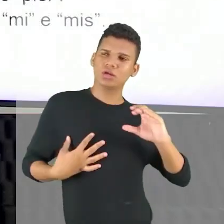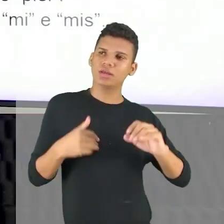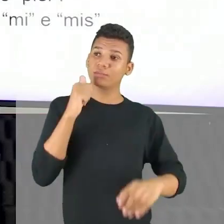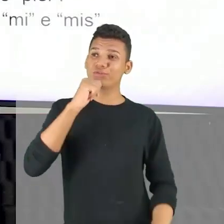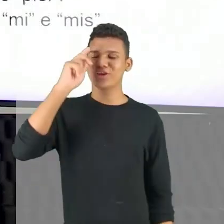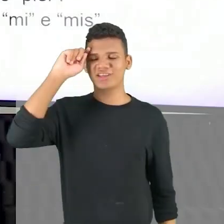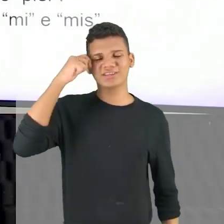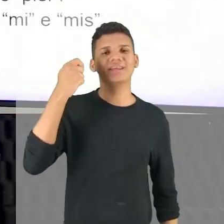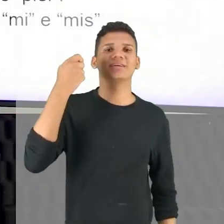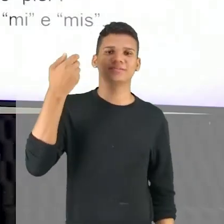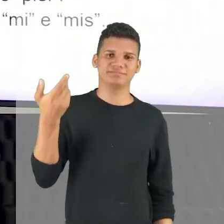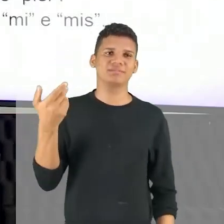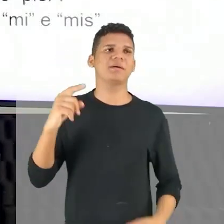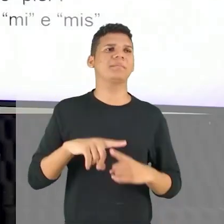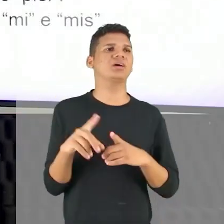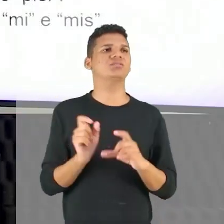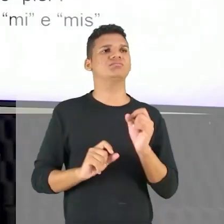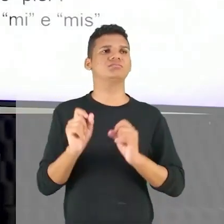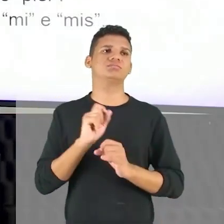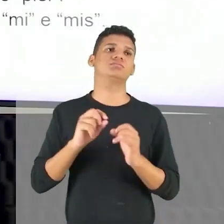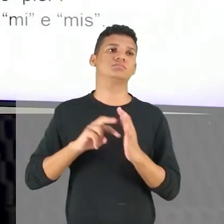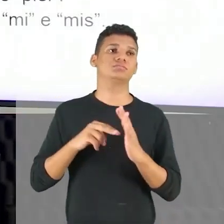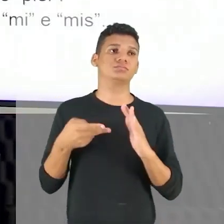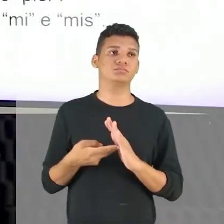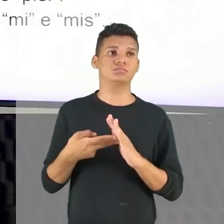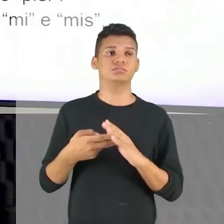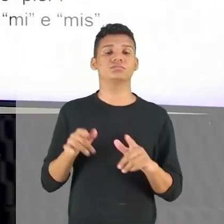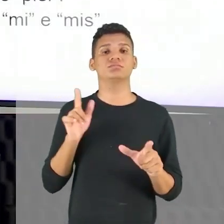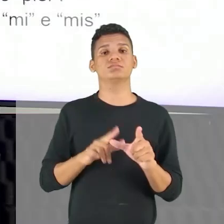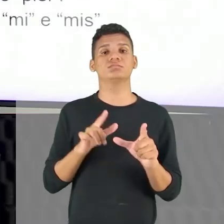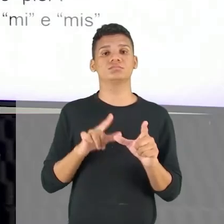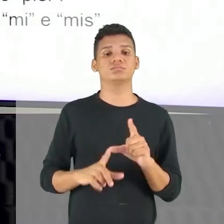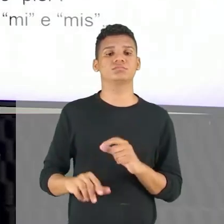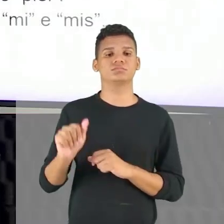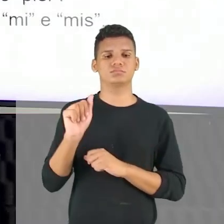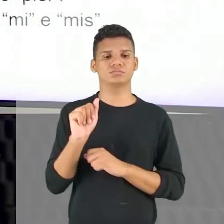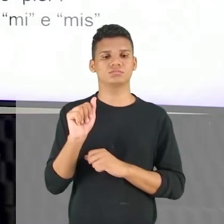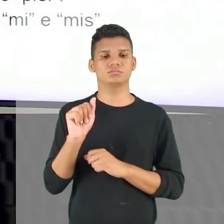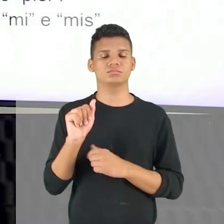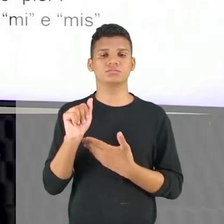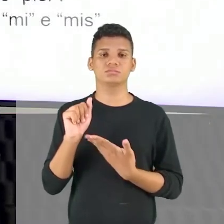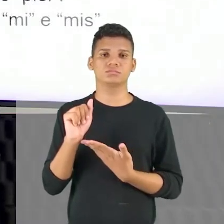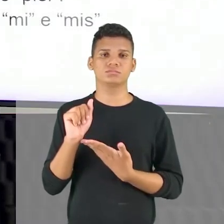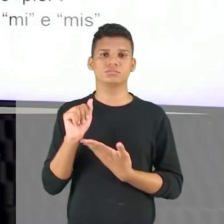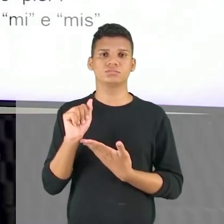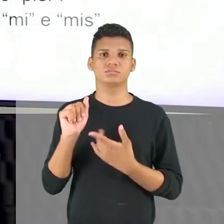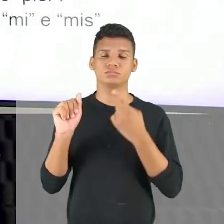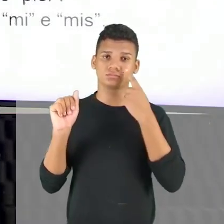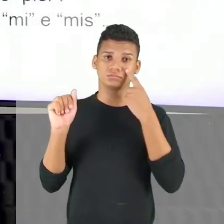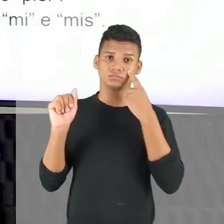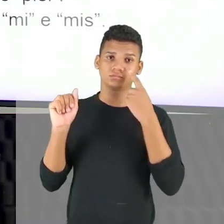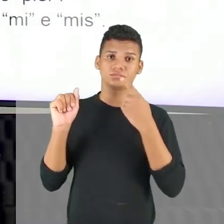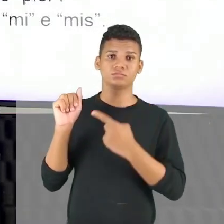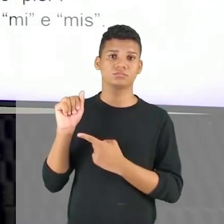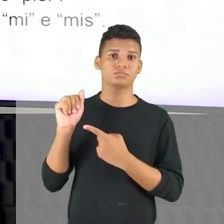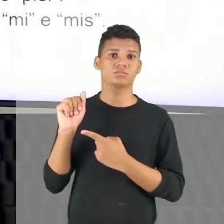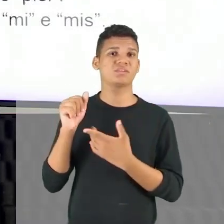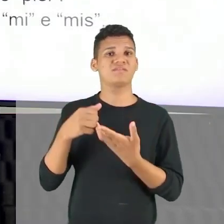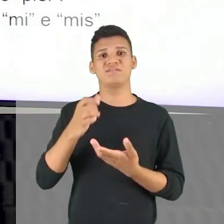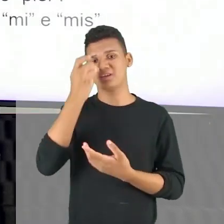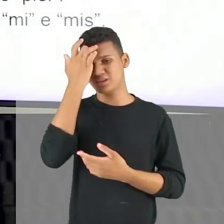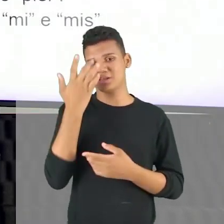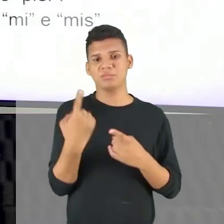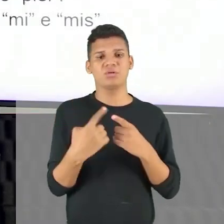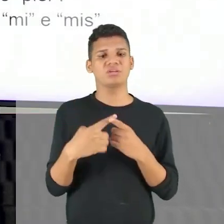negra. Com o quê? Não é? Ela apresentando o quê? Letra A. Advérbios como rotundamente, categoricamente. Questão fácil.